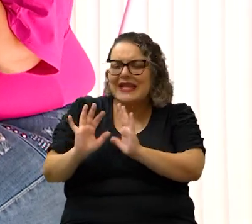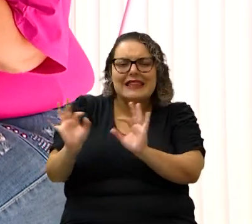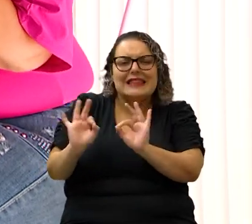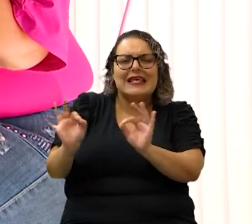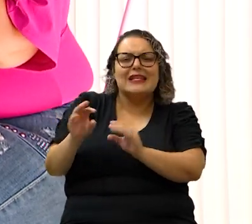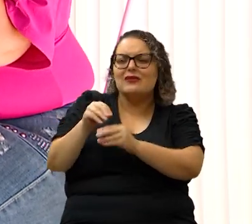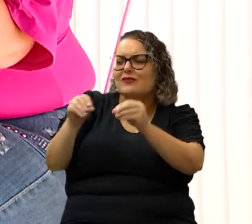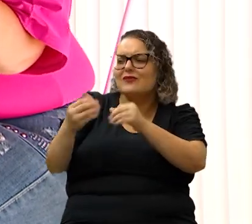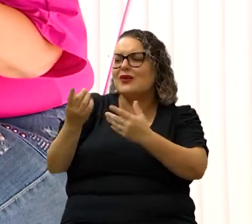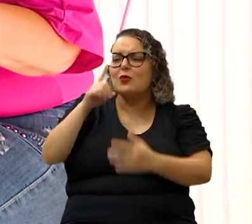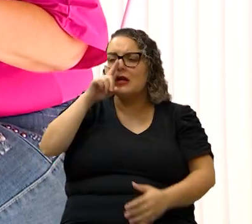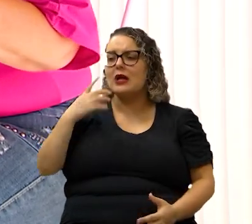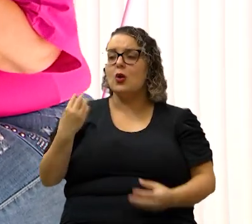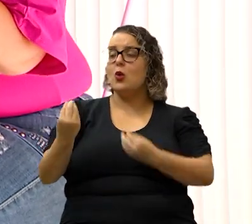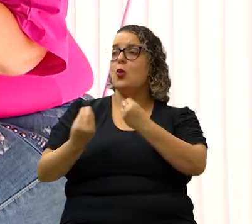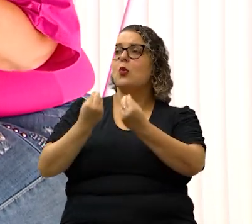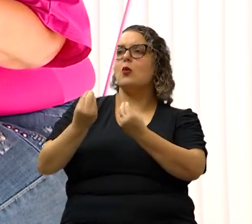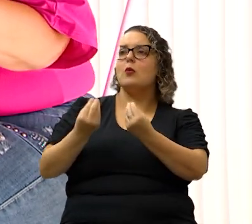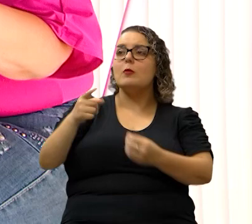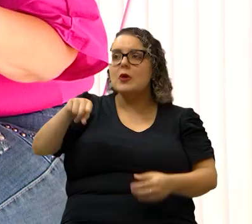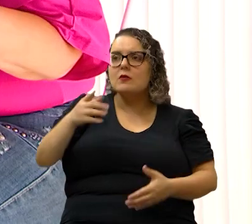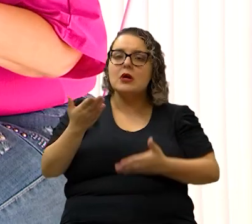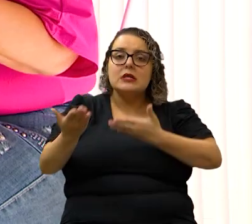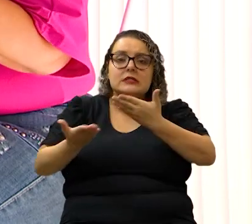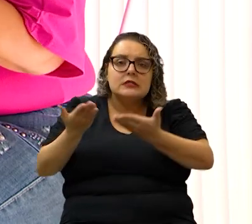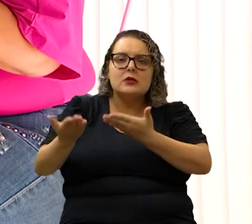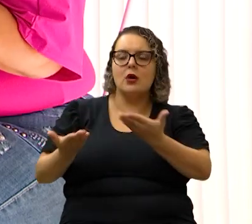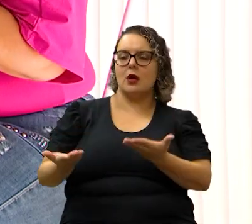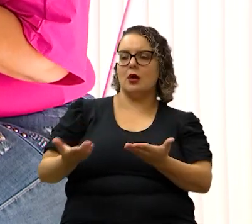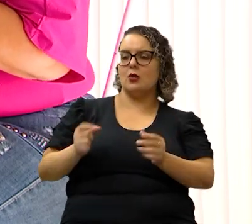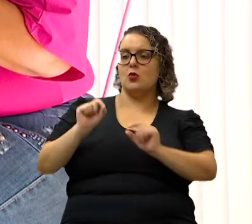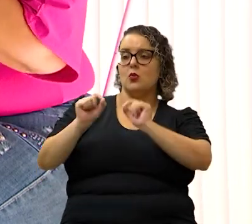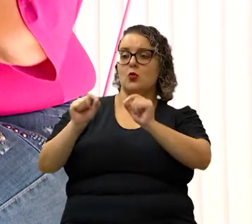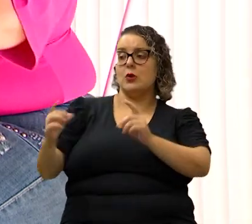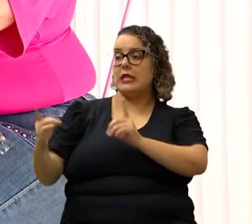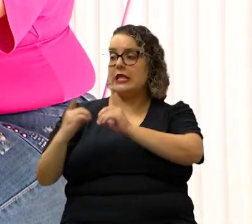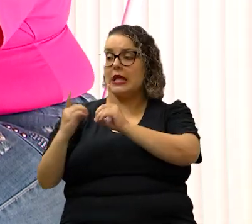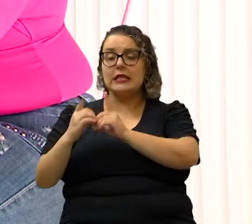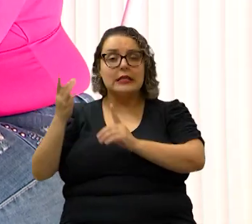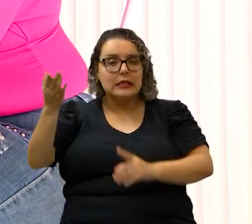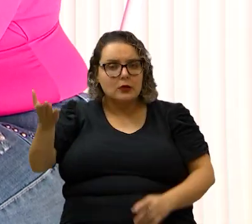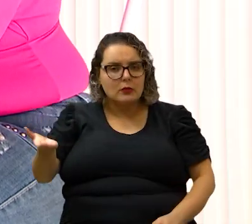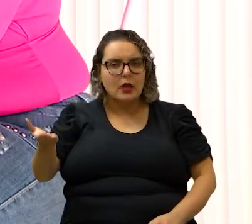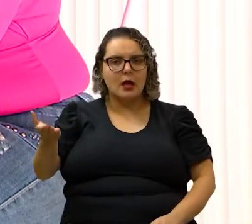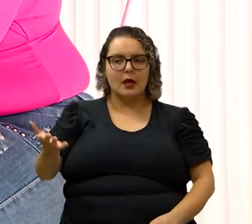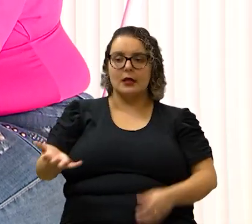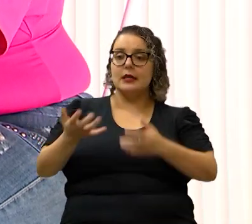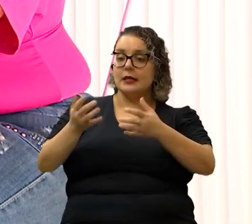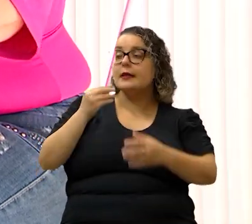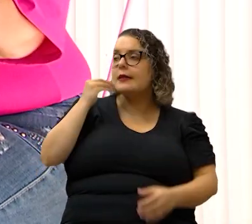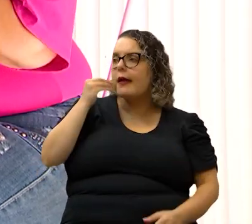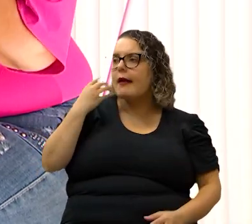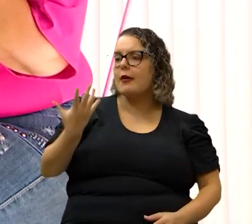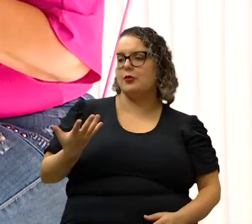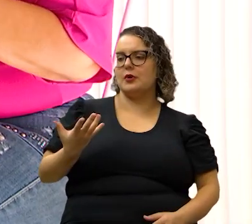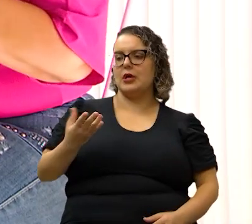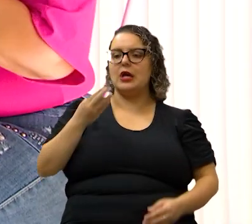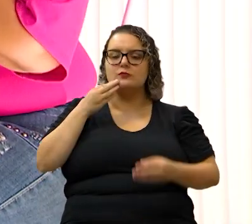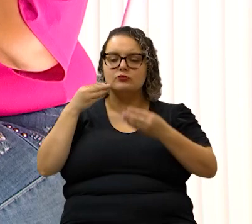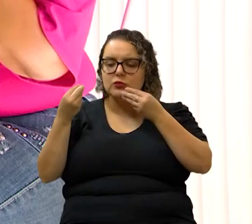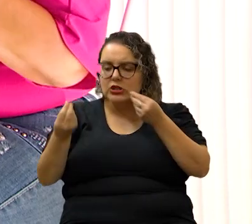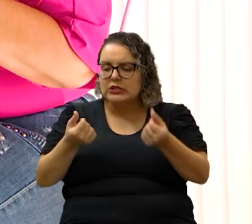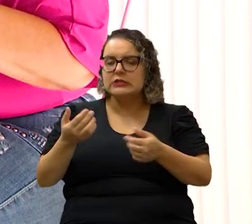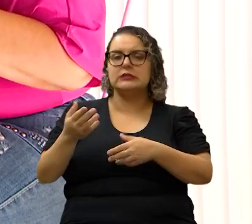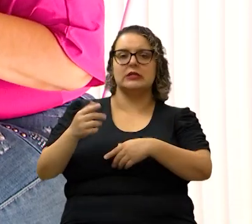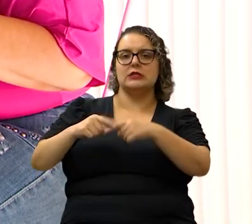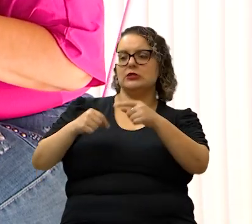risco. Como que é isso para vocês, ter todo esse cuidado com quem está lá na ponta e quer